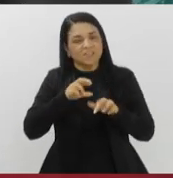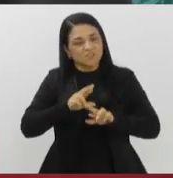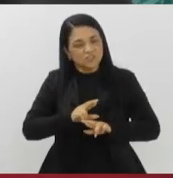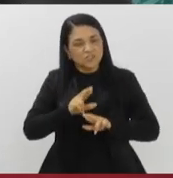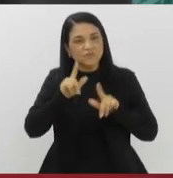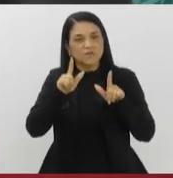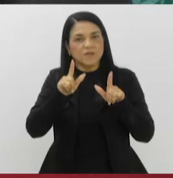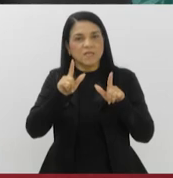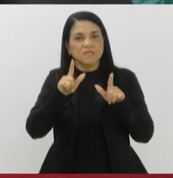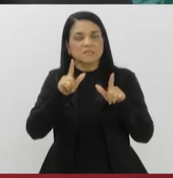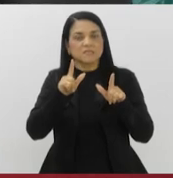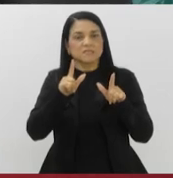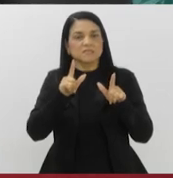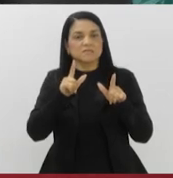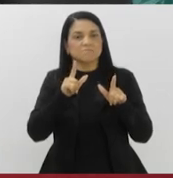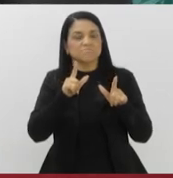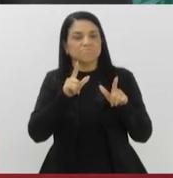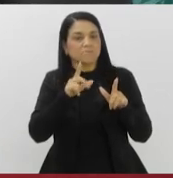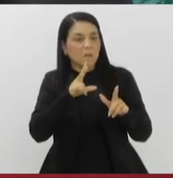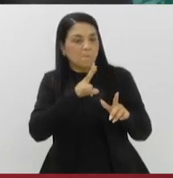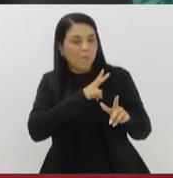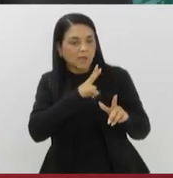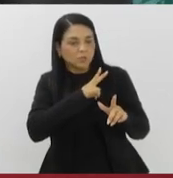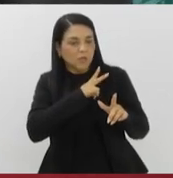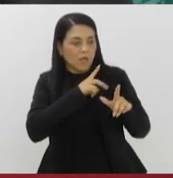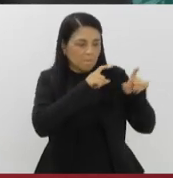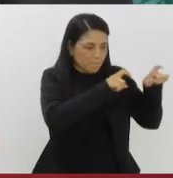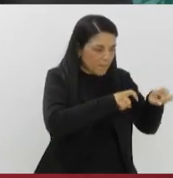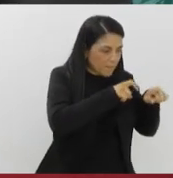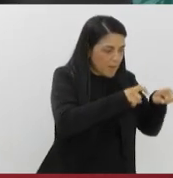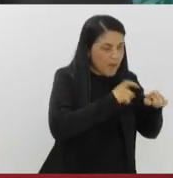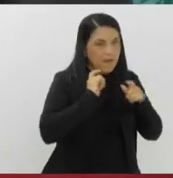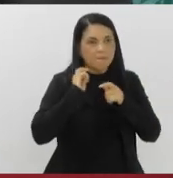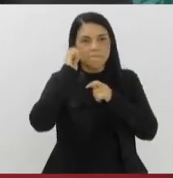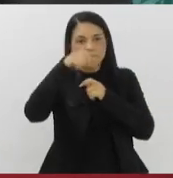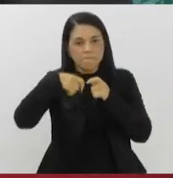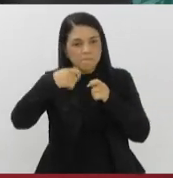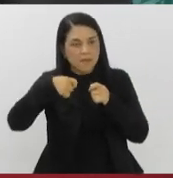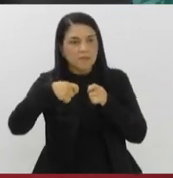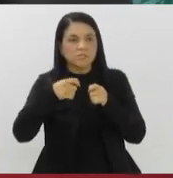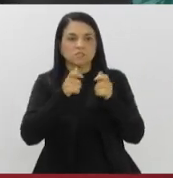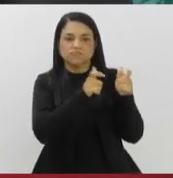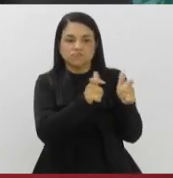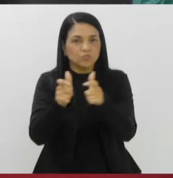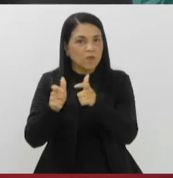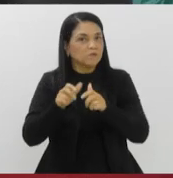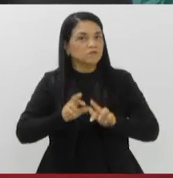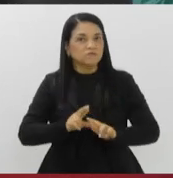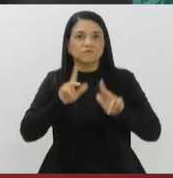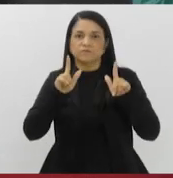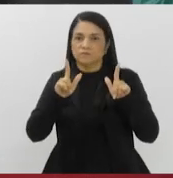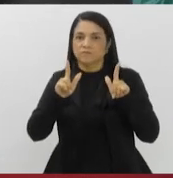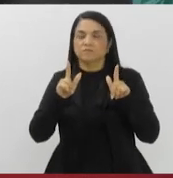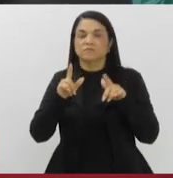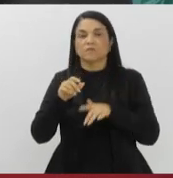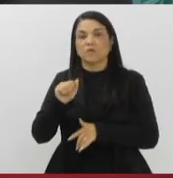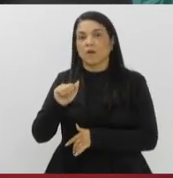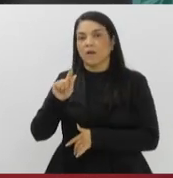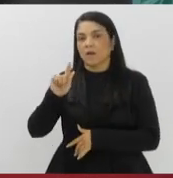diferenças e particularidades que precisam ser levadas em consideração, né? Então, eu acho que os agentes podem ser